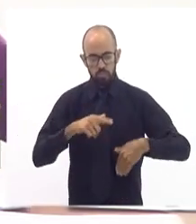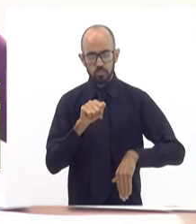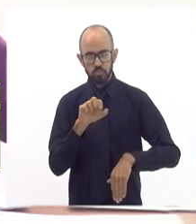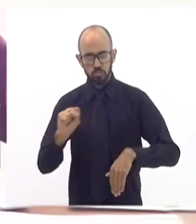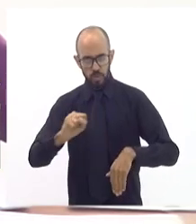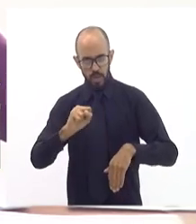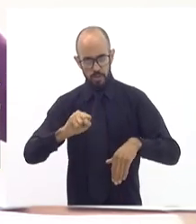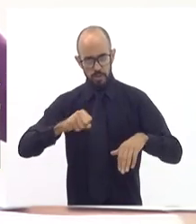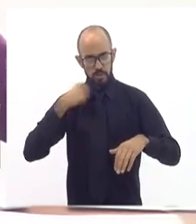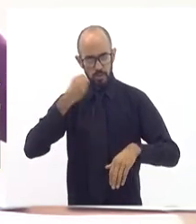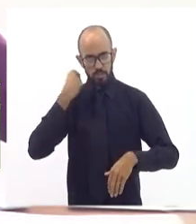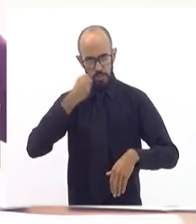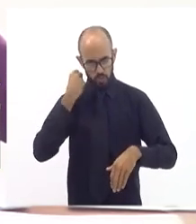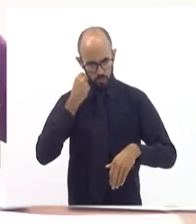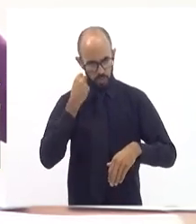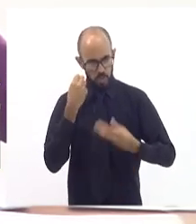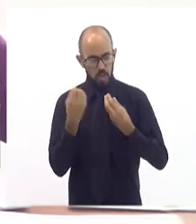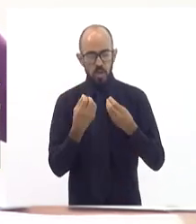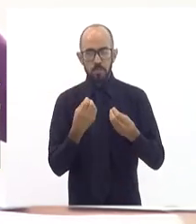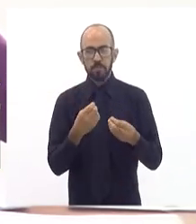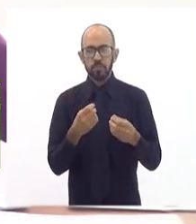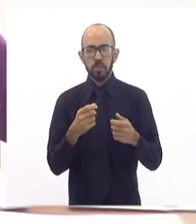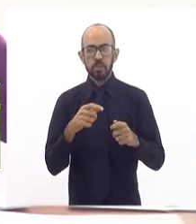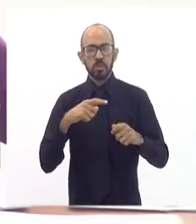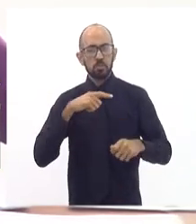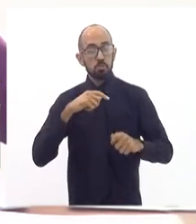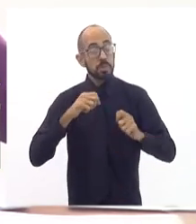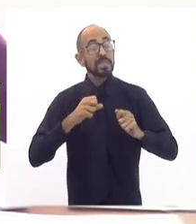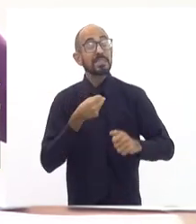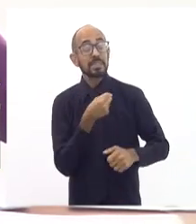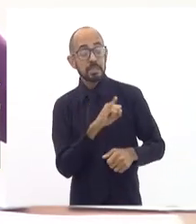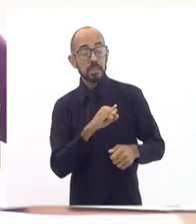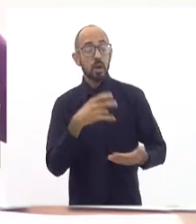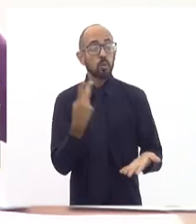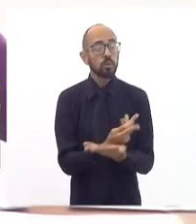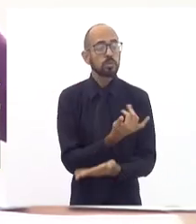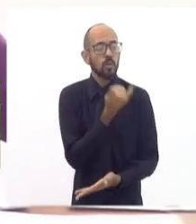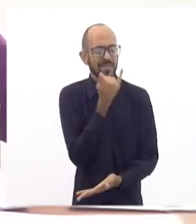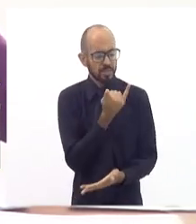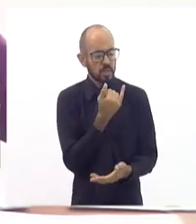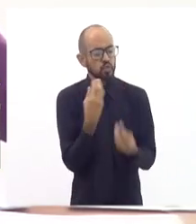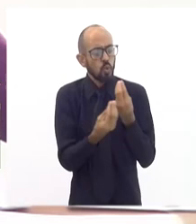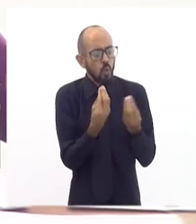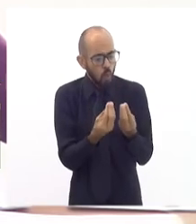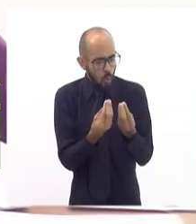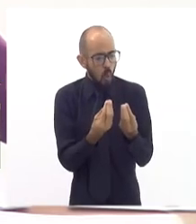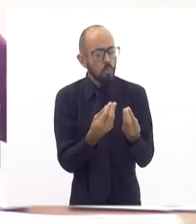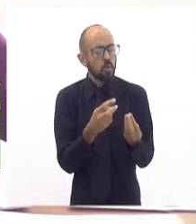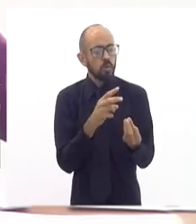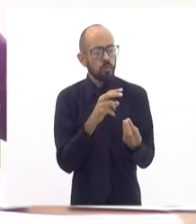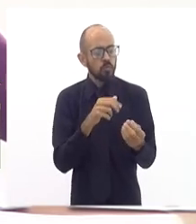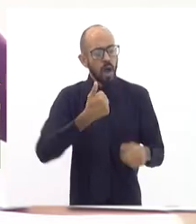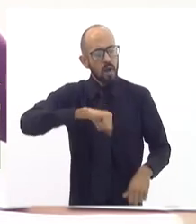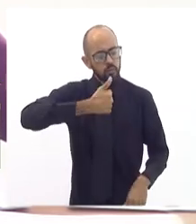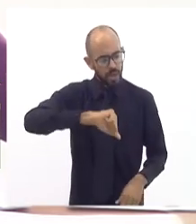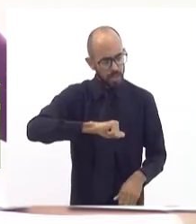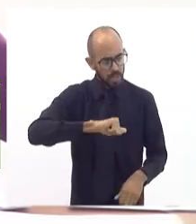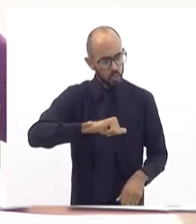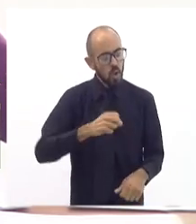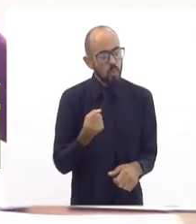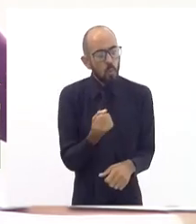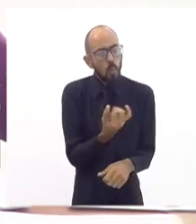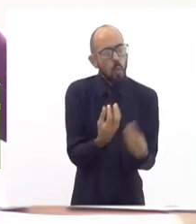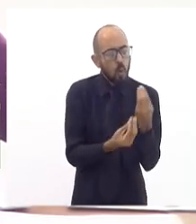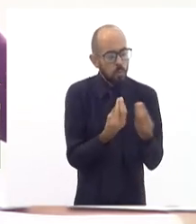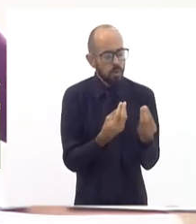não mais receptiva como foi mensurado um possível acidente ali o quanto isso vai poluir o ar o quanto vai poluir